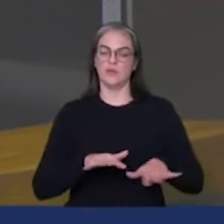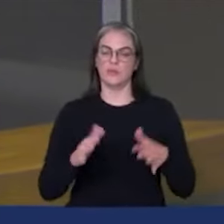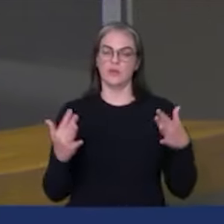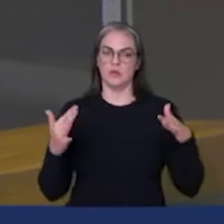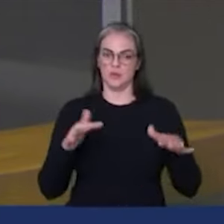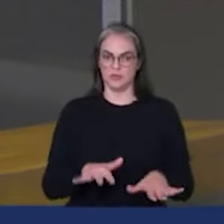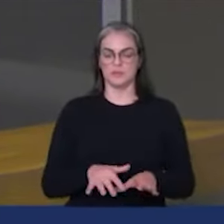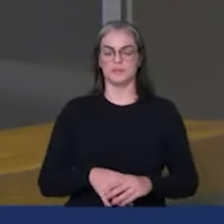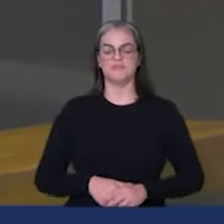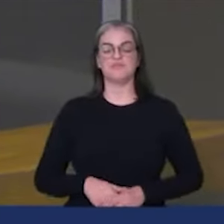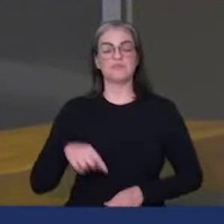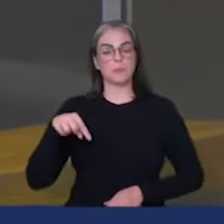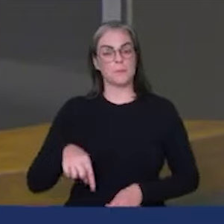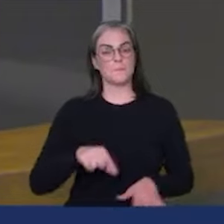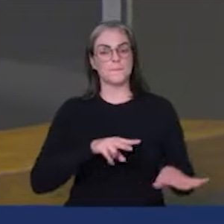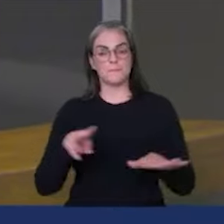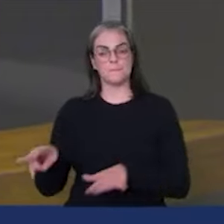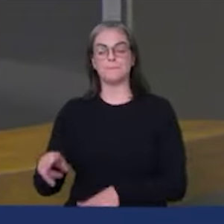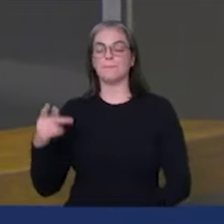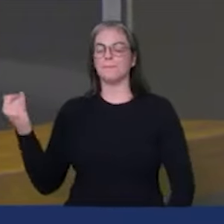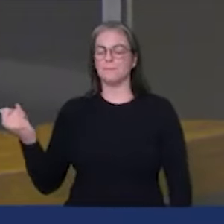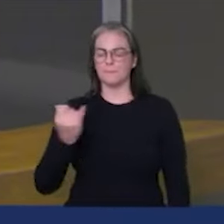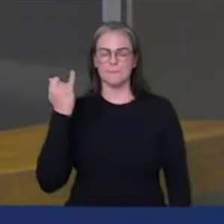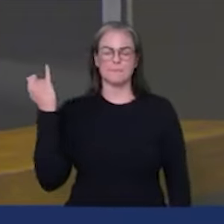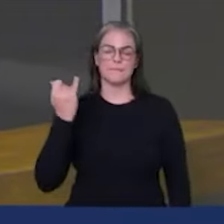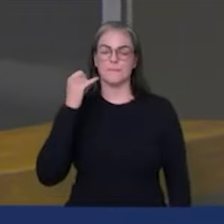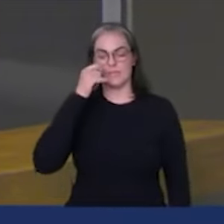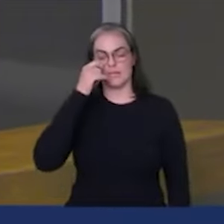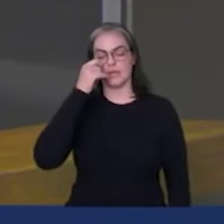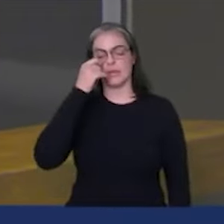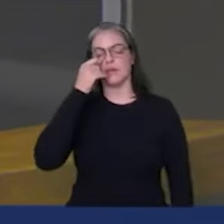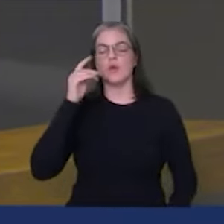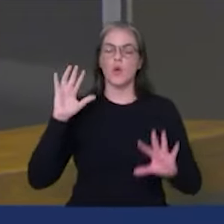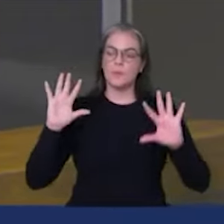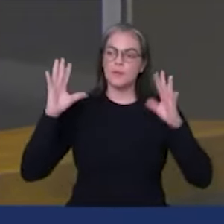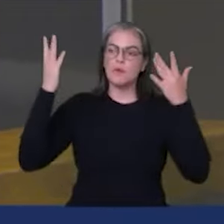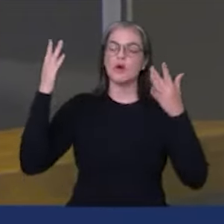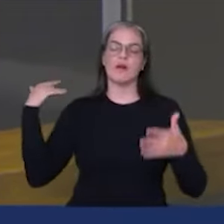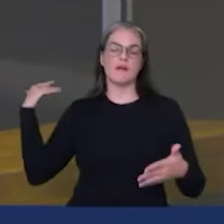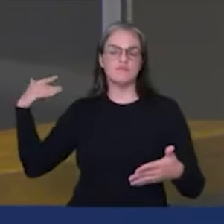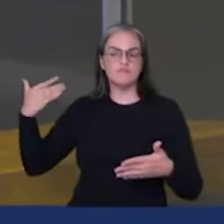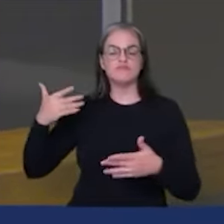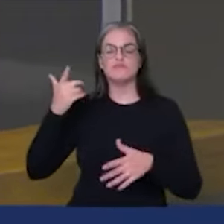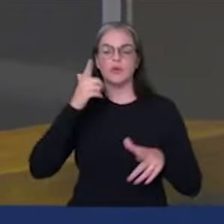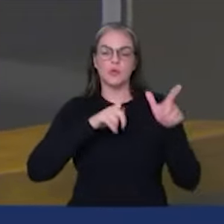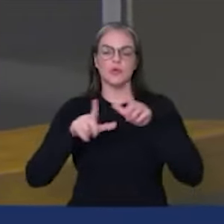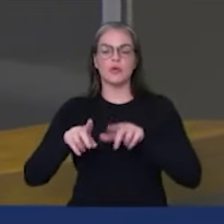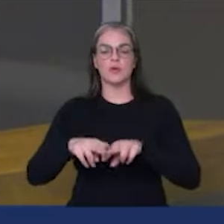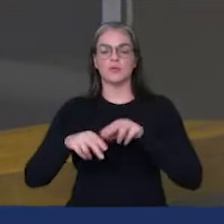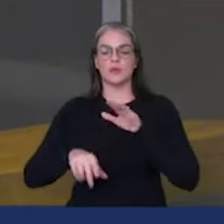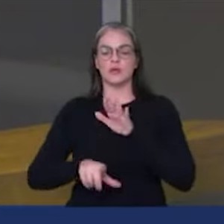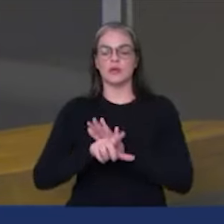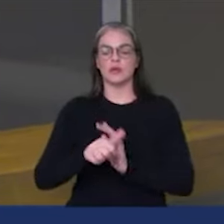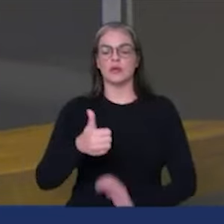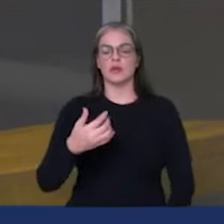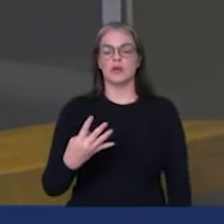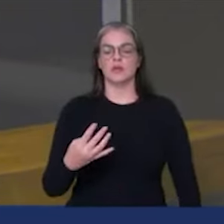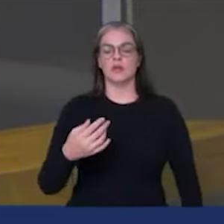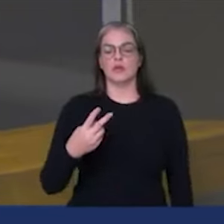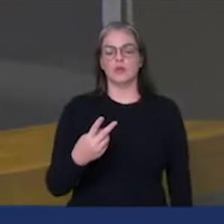é importantíssima, não apenas para comemorar as conquistas que tivemos com a aprovação da Lei 14.254 de